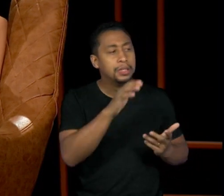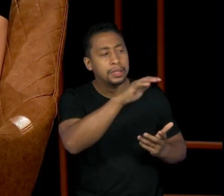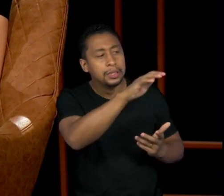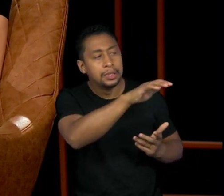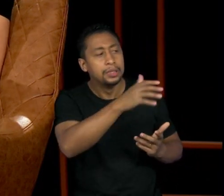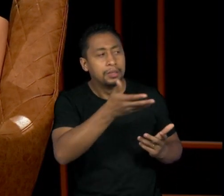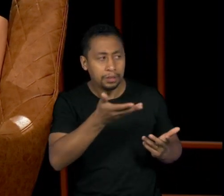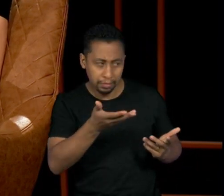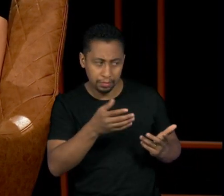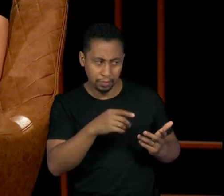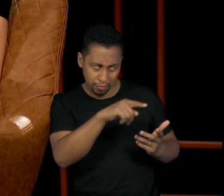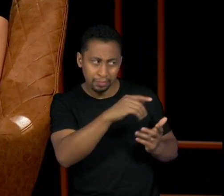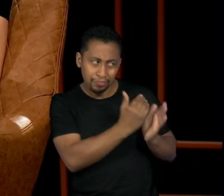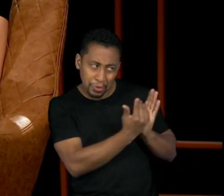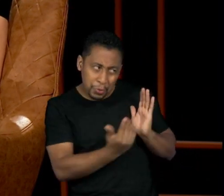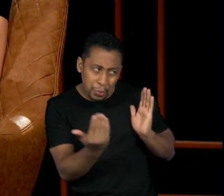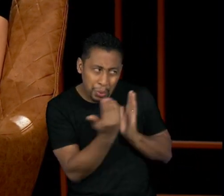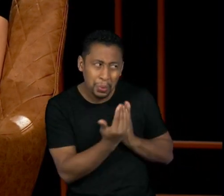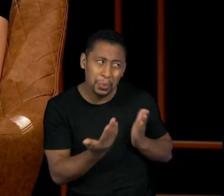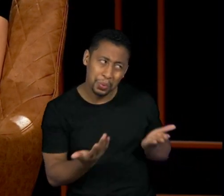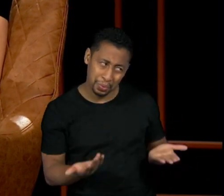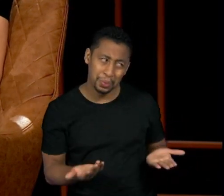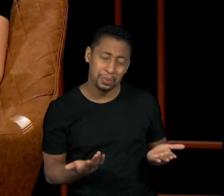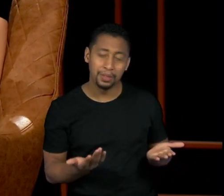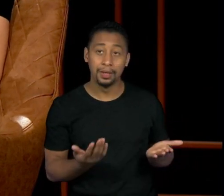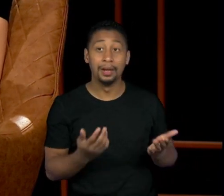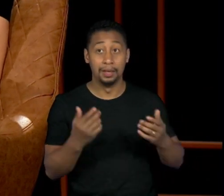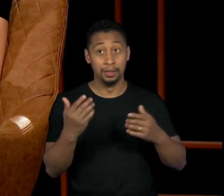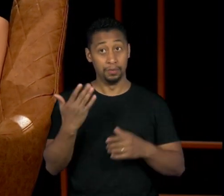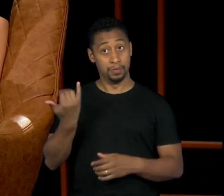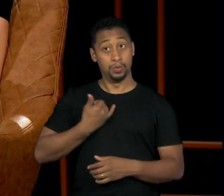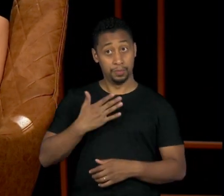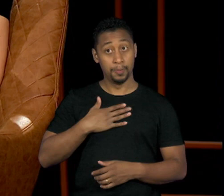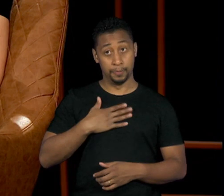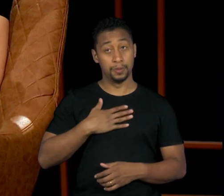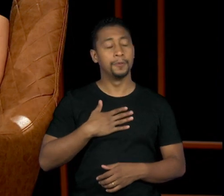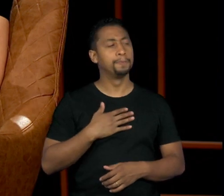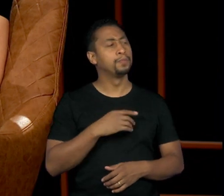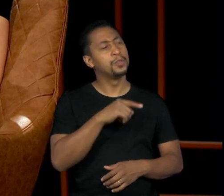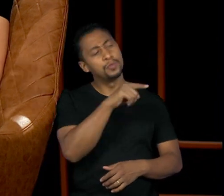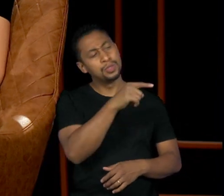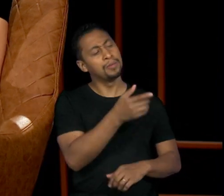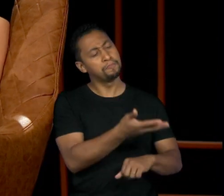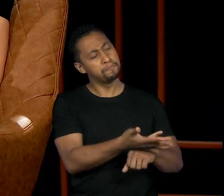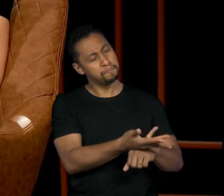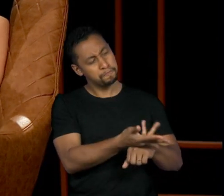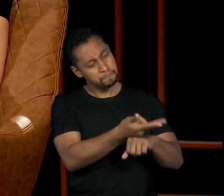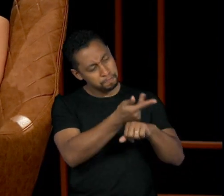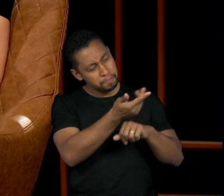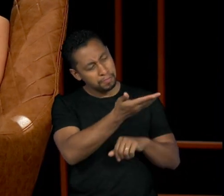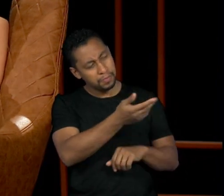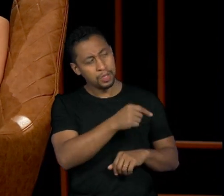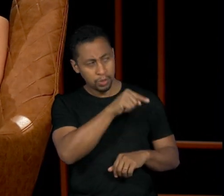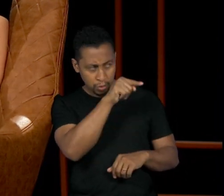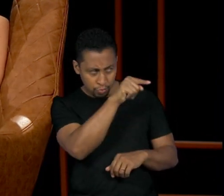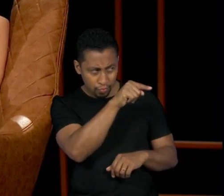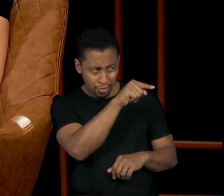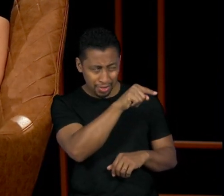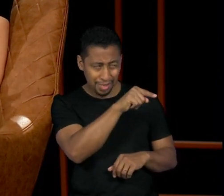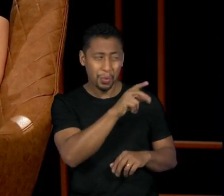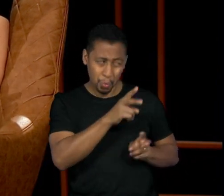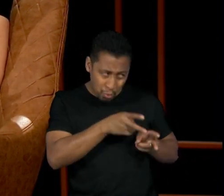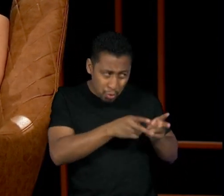demais, e fala para mim, Ana, você é muito talentosa. E se você fizer essa escolha, você vai botar tudo a